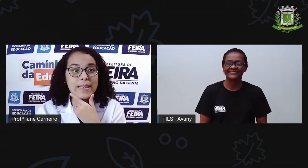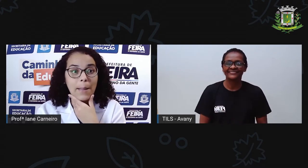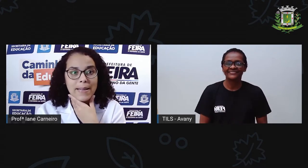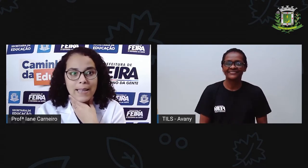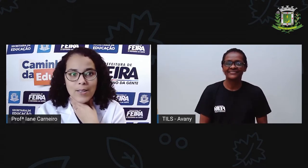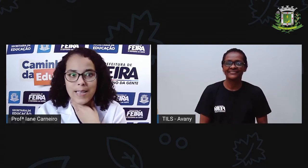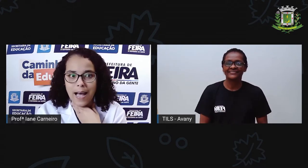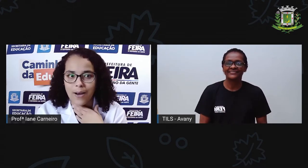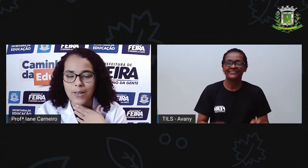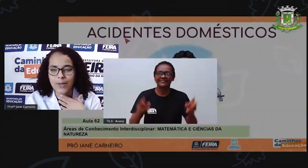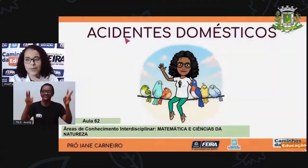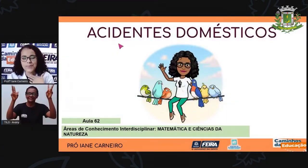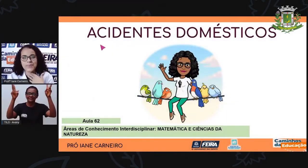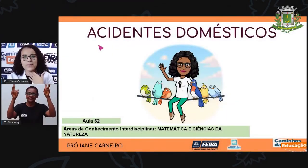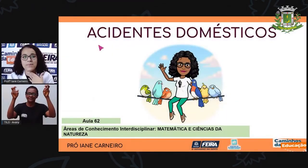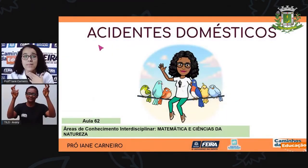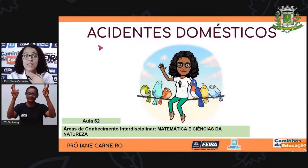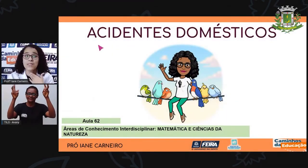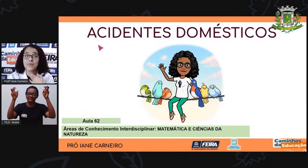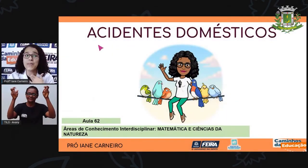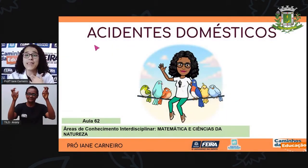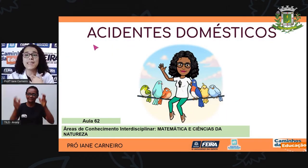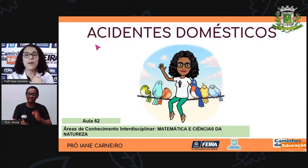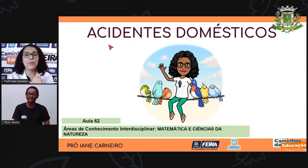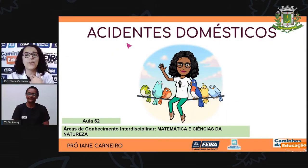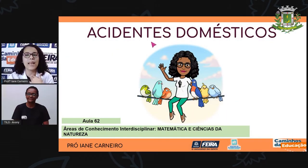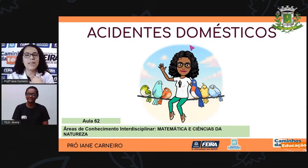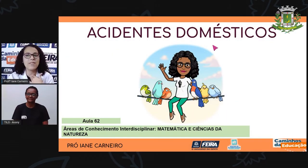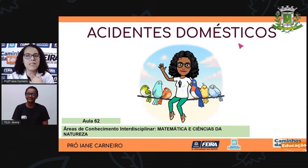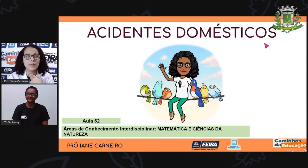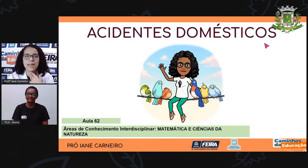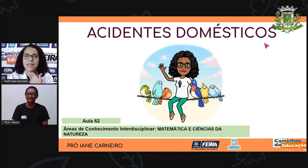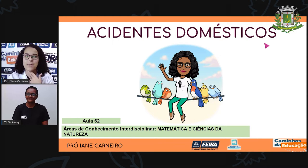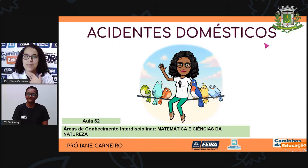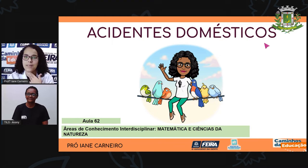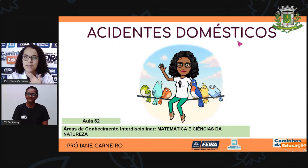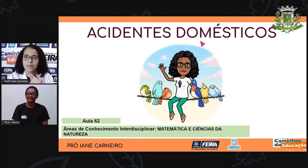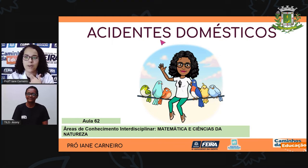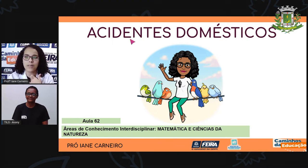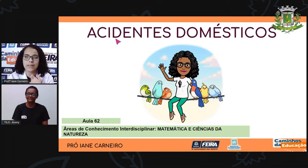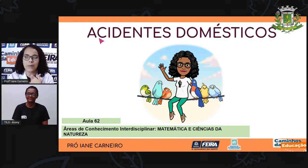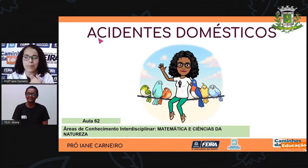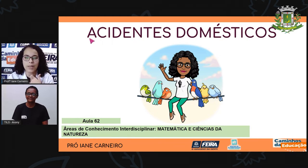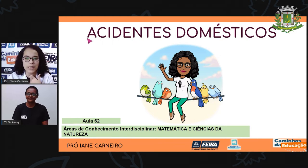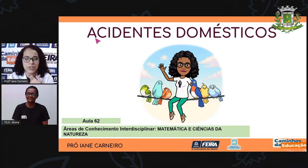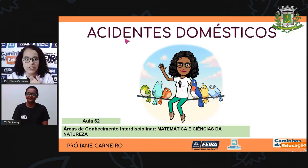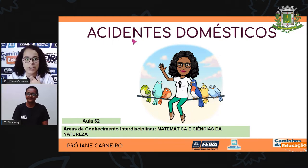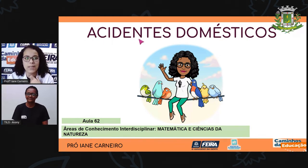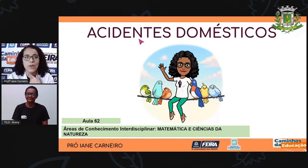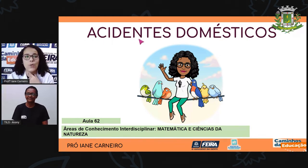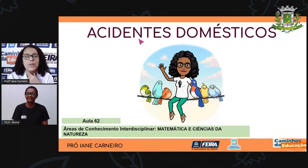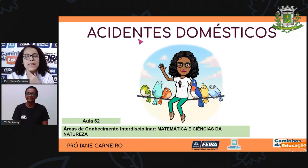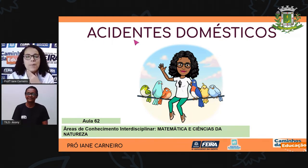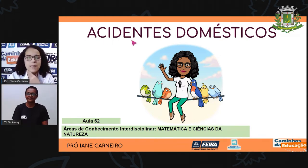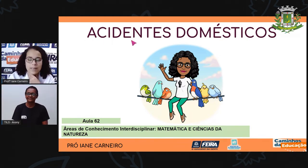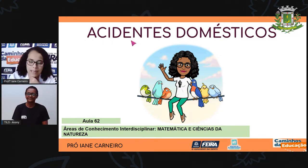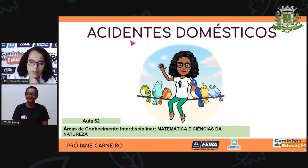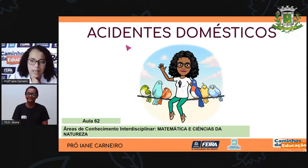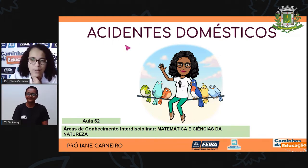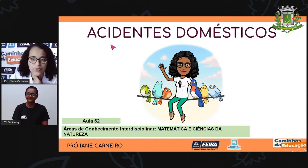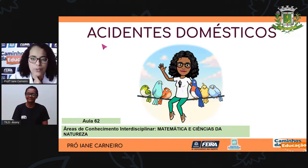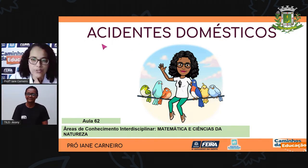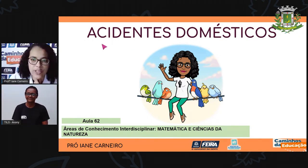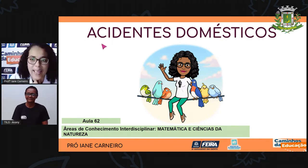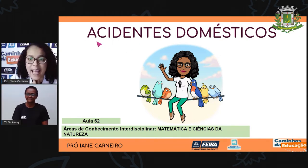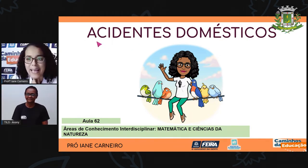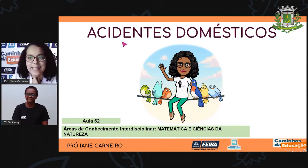mostrar aqui o tema da nossa aula, ó. Vocês vão entender o porquê que vocês vão ter essa missão, ó, tão importante. O tema da